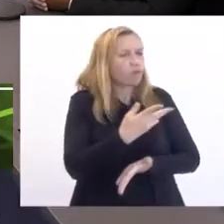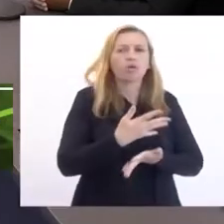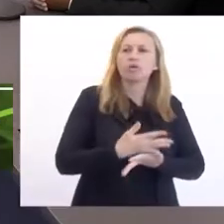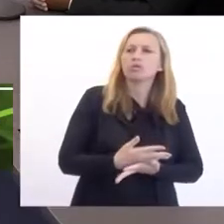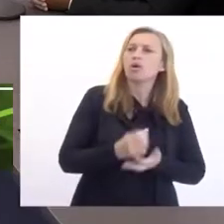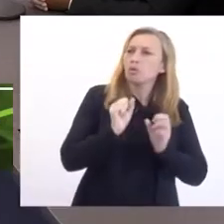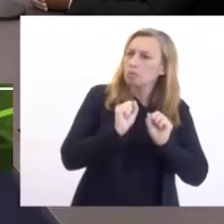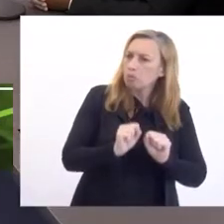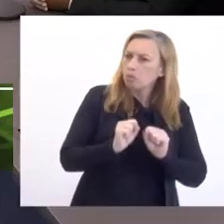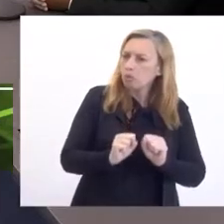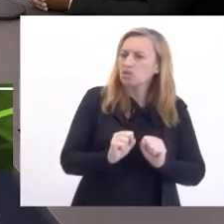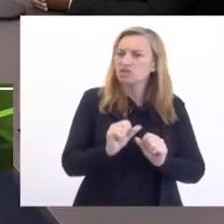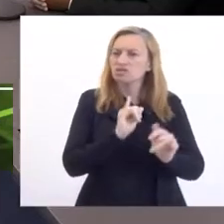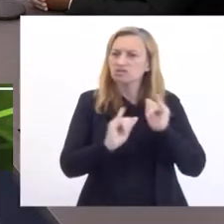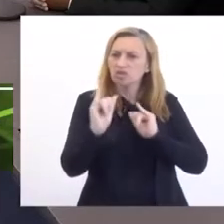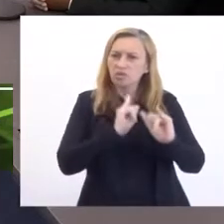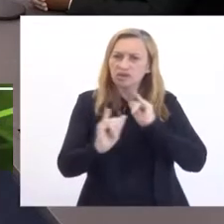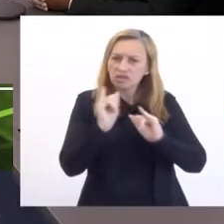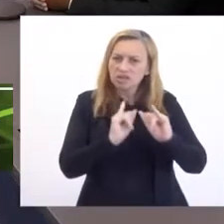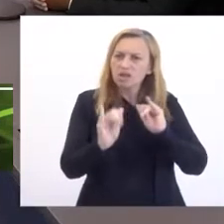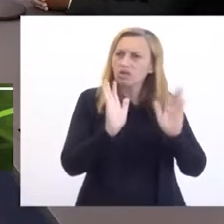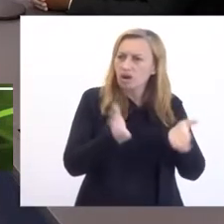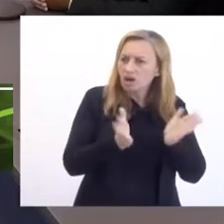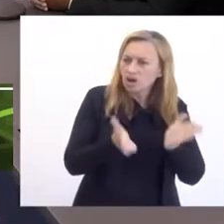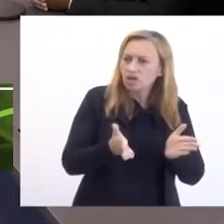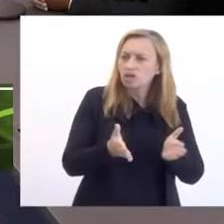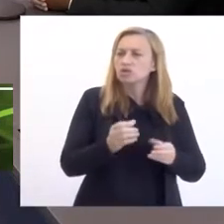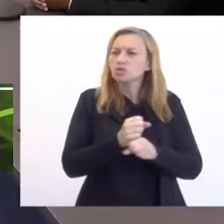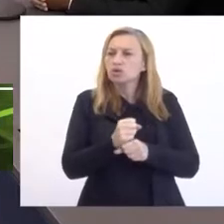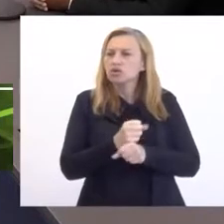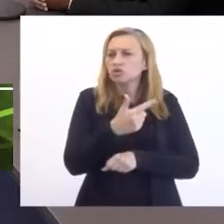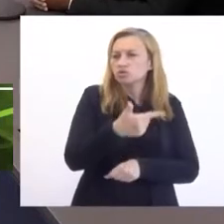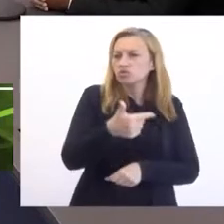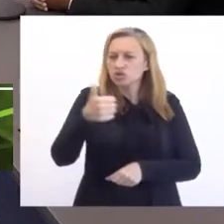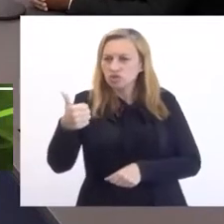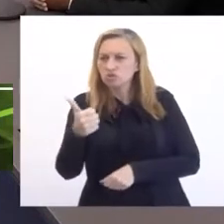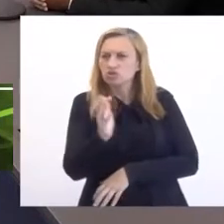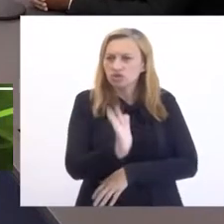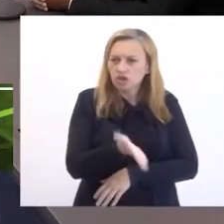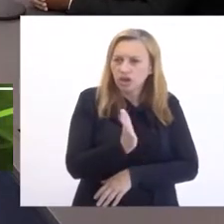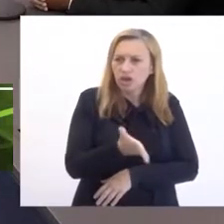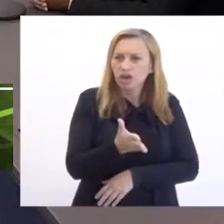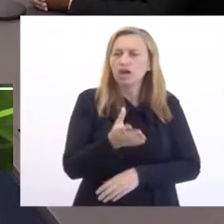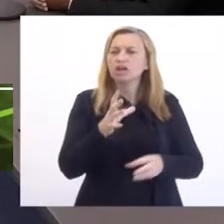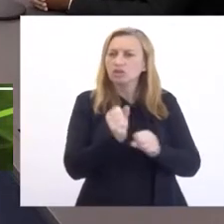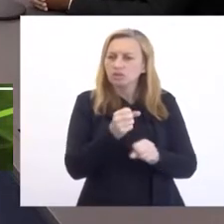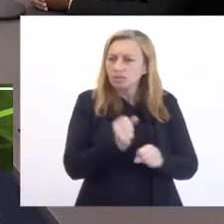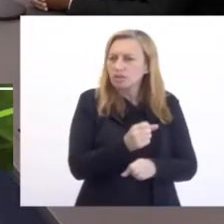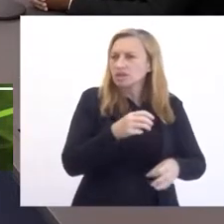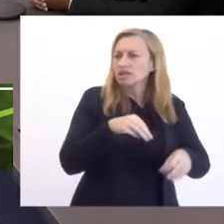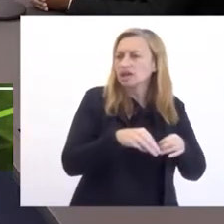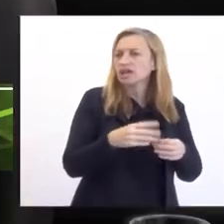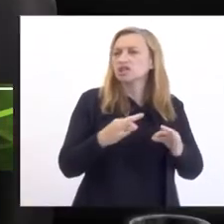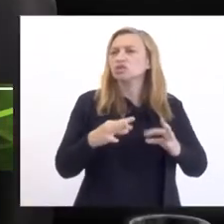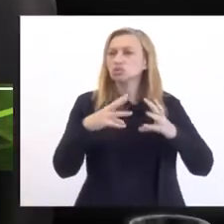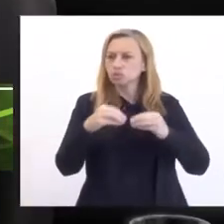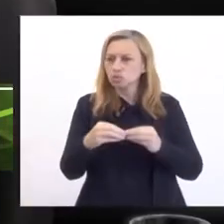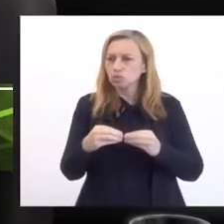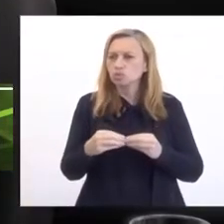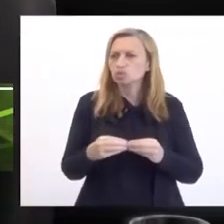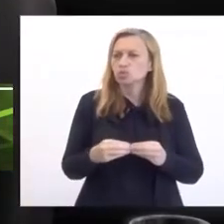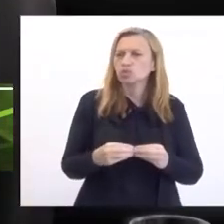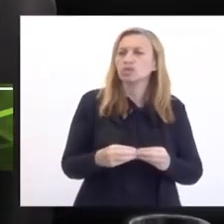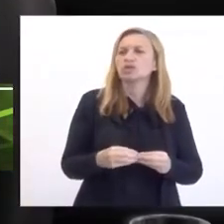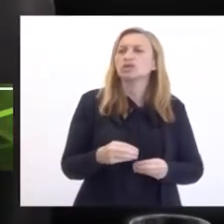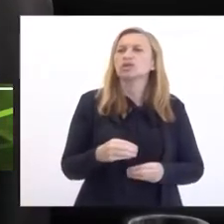Posso dar título de informação agora já para o exercício de 2021. A contabilidade, a CEPLAG, ela já, na